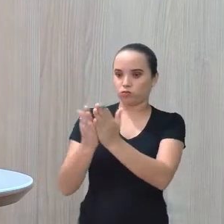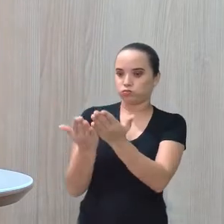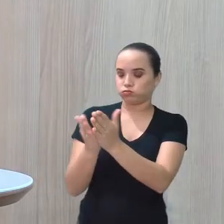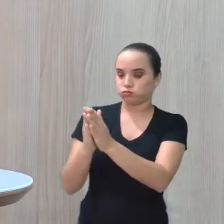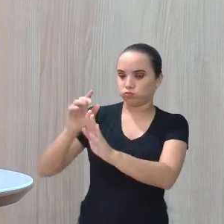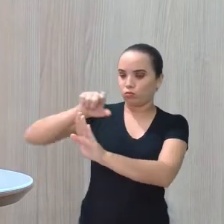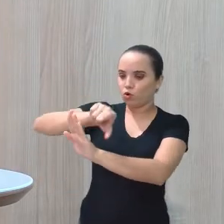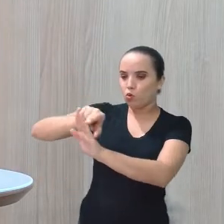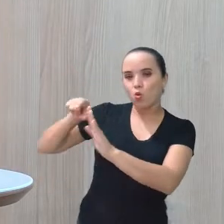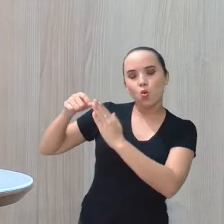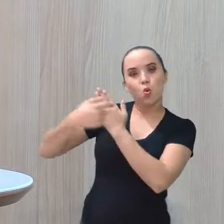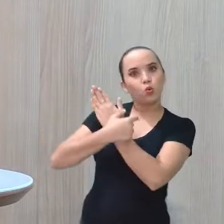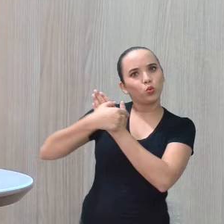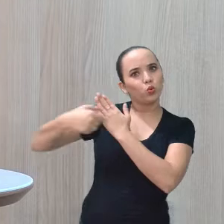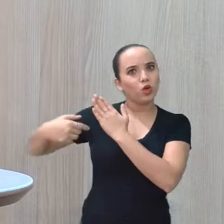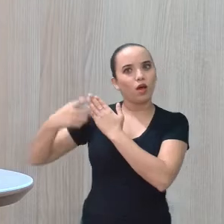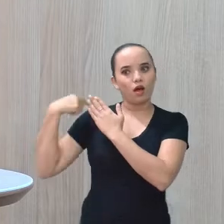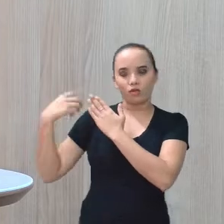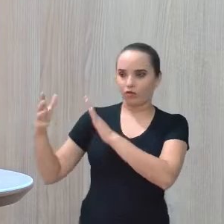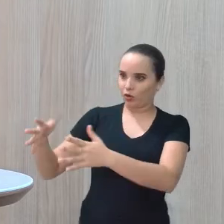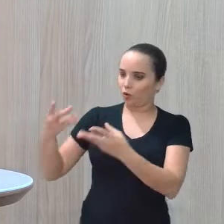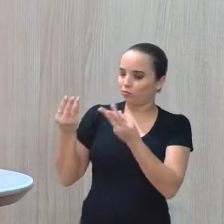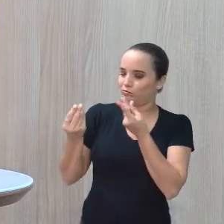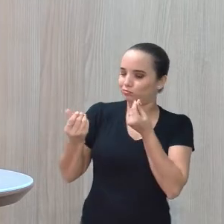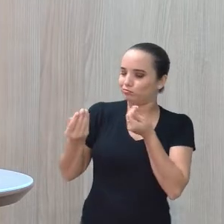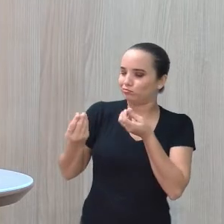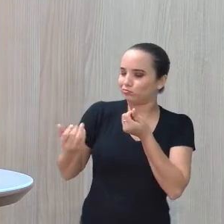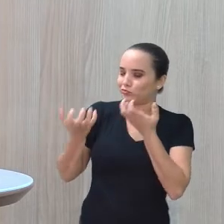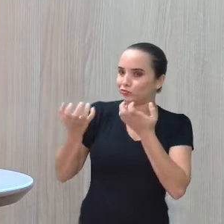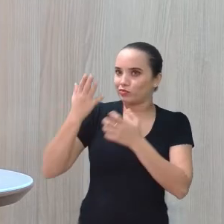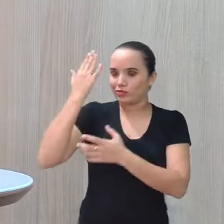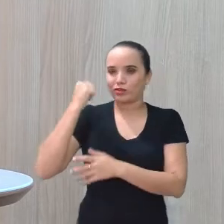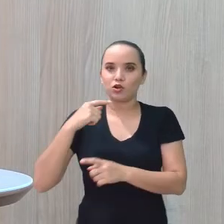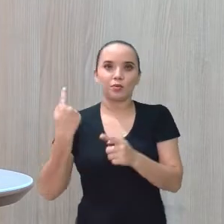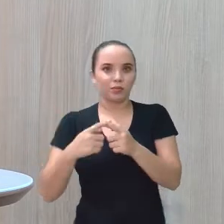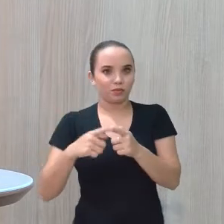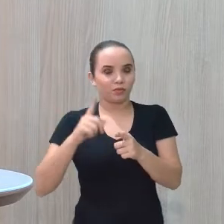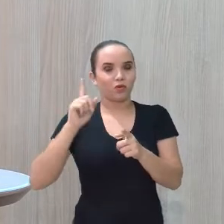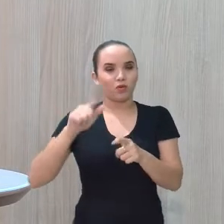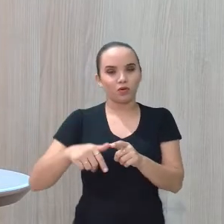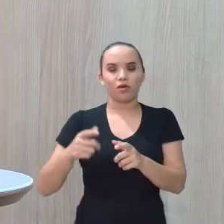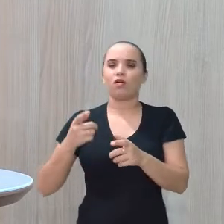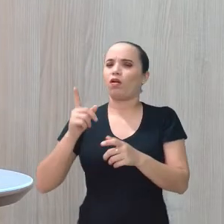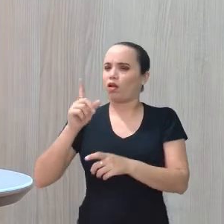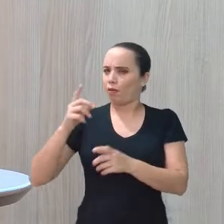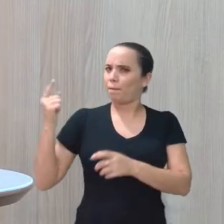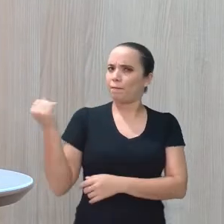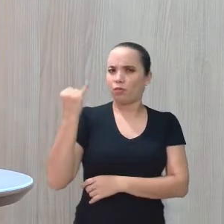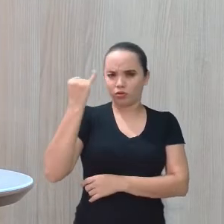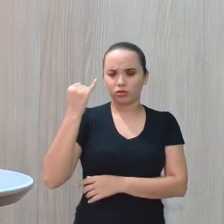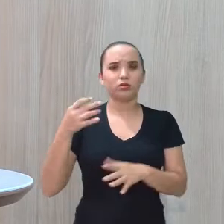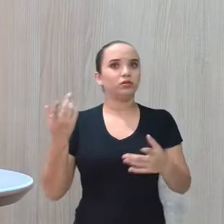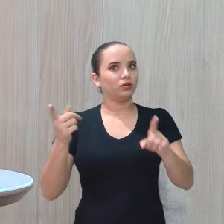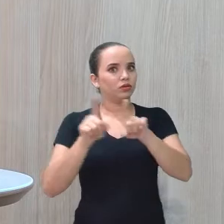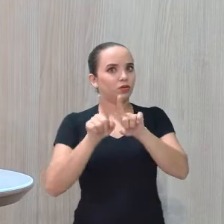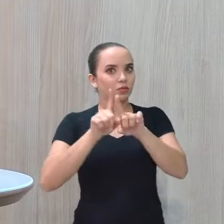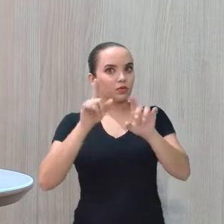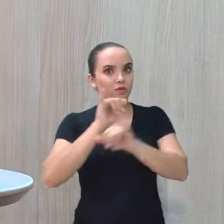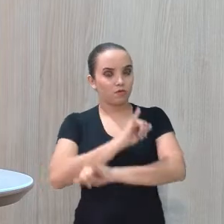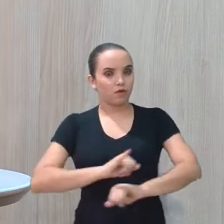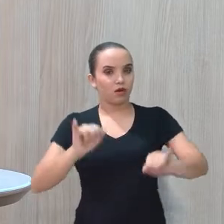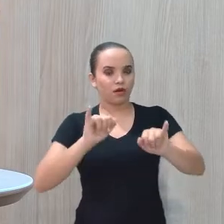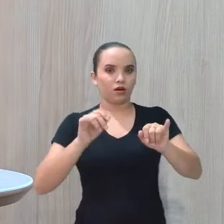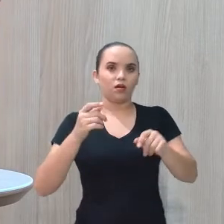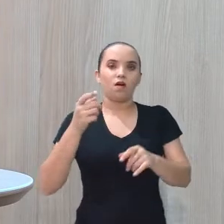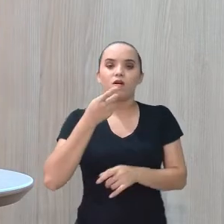qualquer gênero textual são o quê? Essenciais. E falando da manchete, né, e do texto jornalístico, se